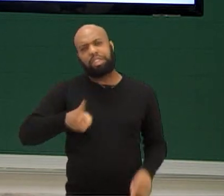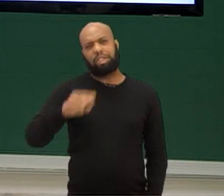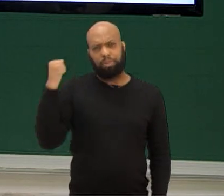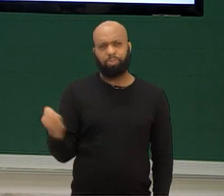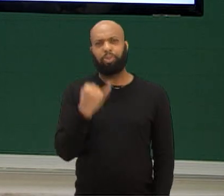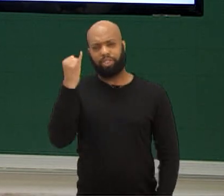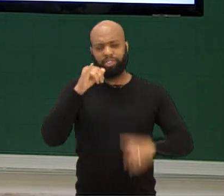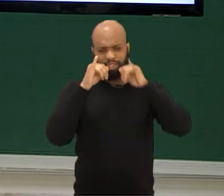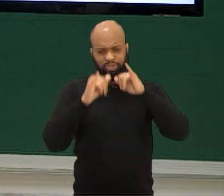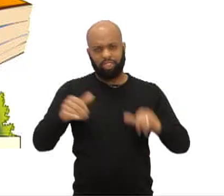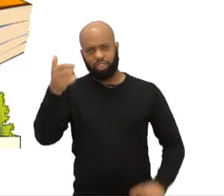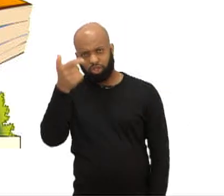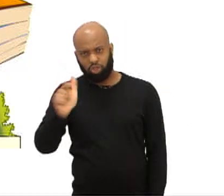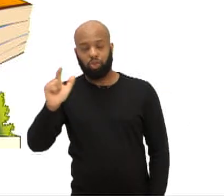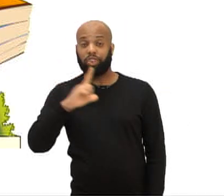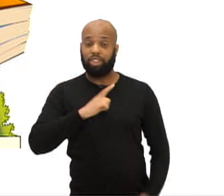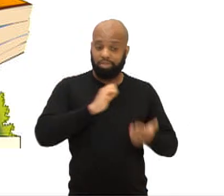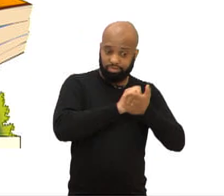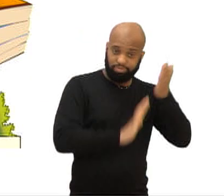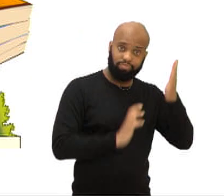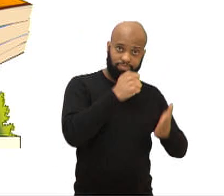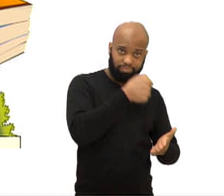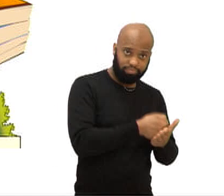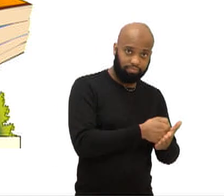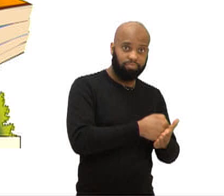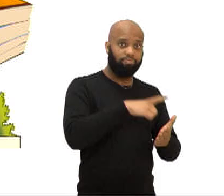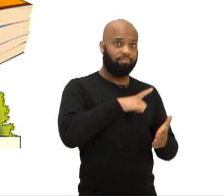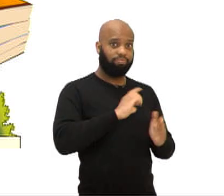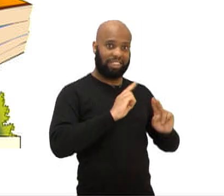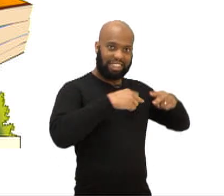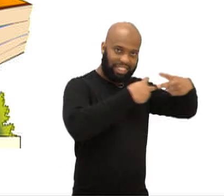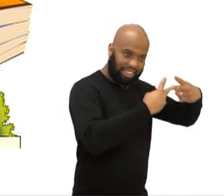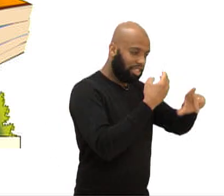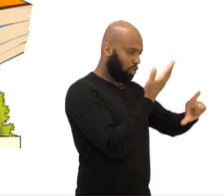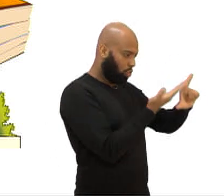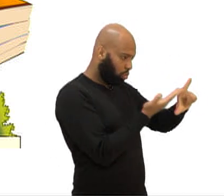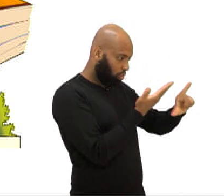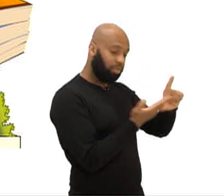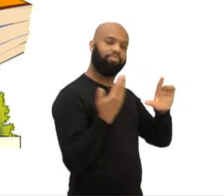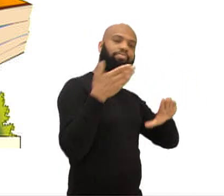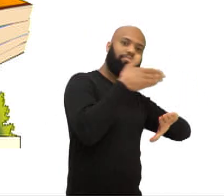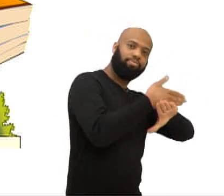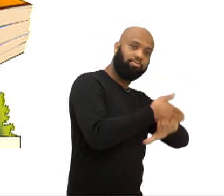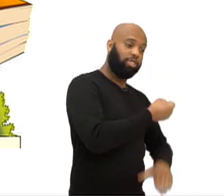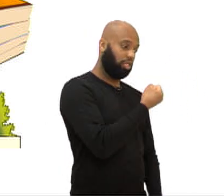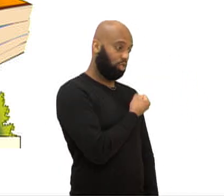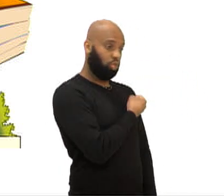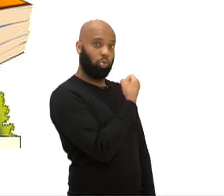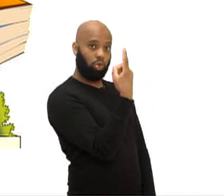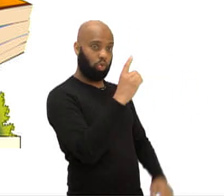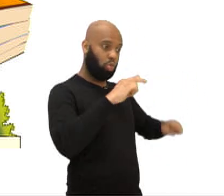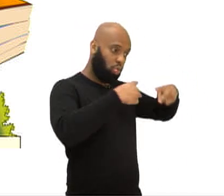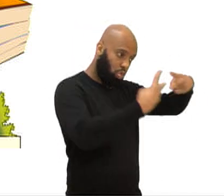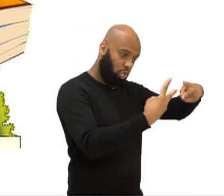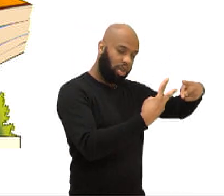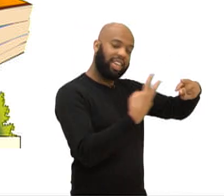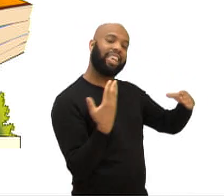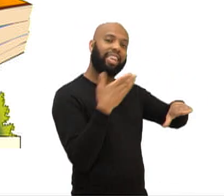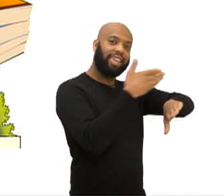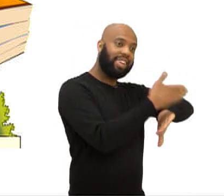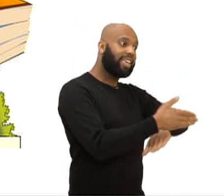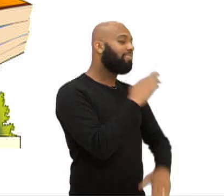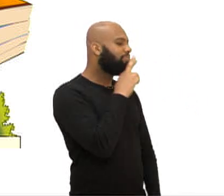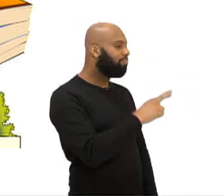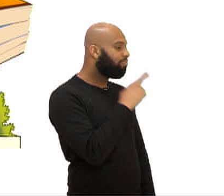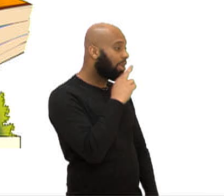né? A atividade obrigatória de vocês conta como registro de presença, tá, gente? Então, o link dessa atividade ou da atividade